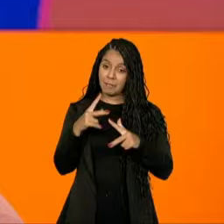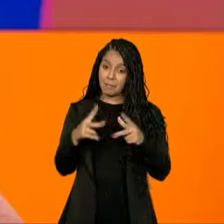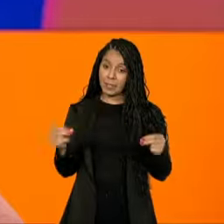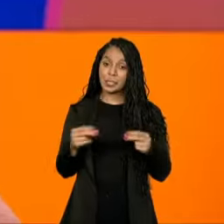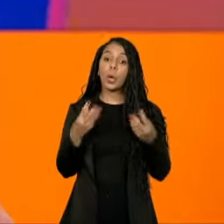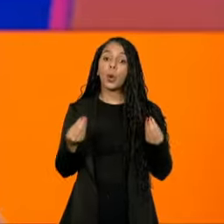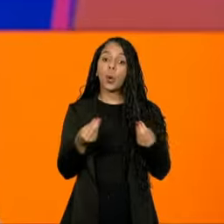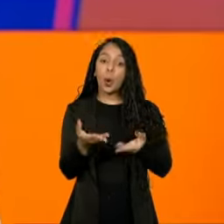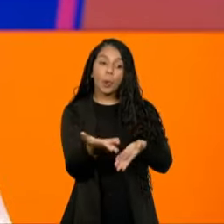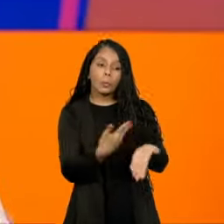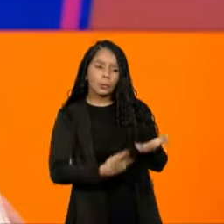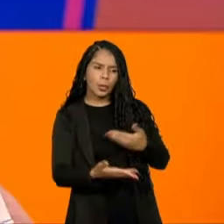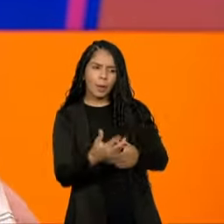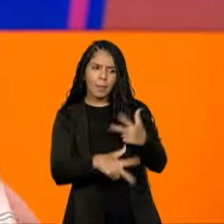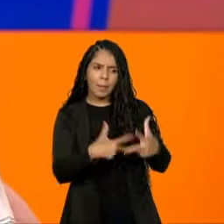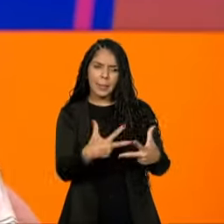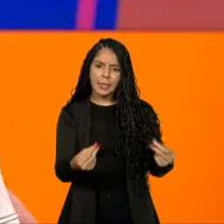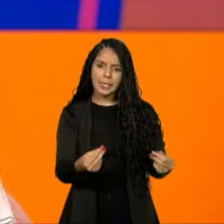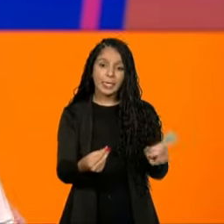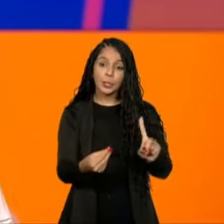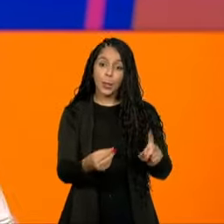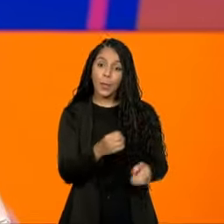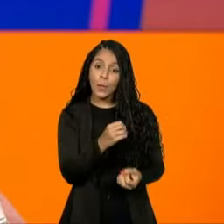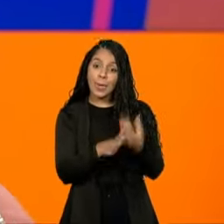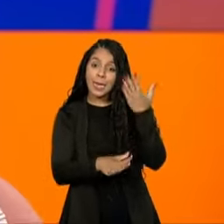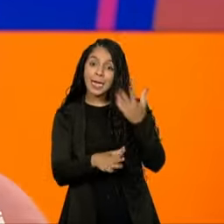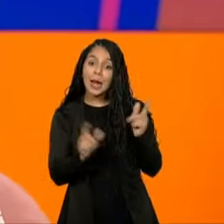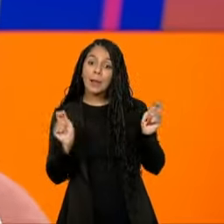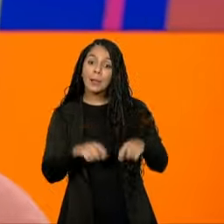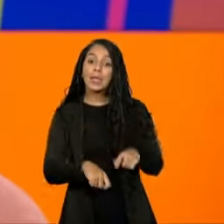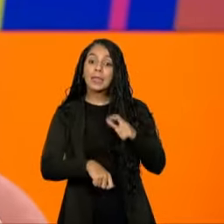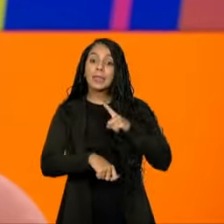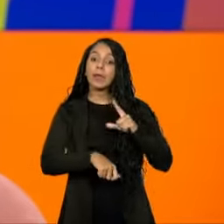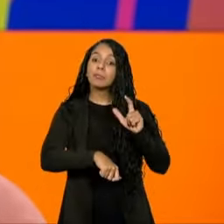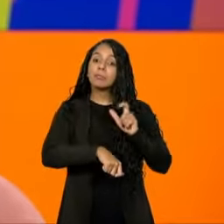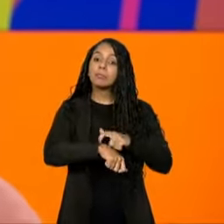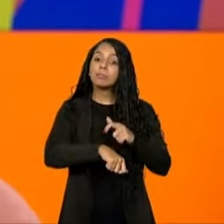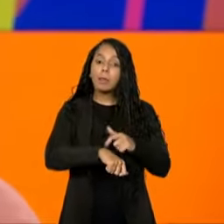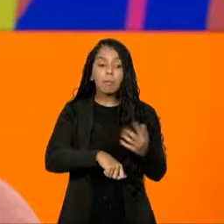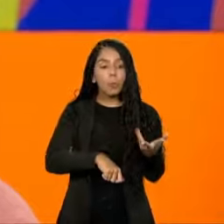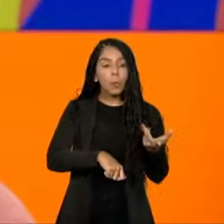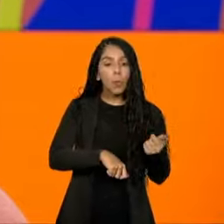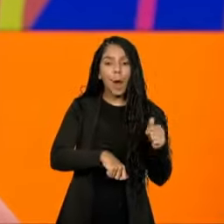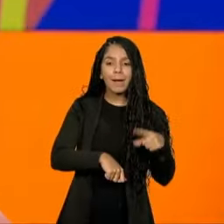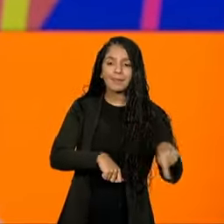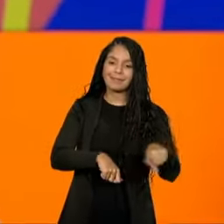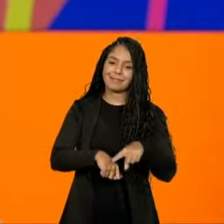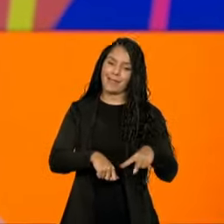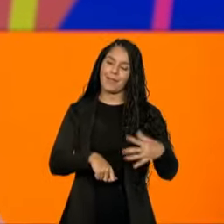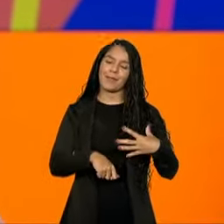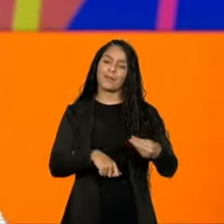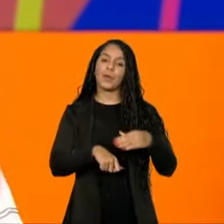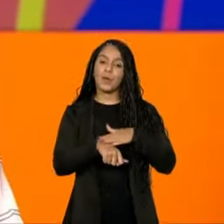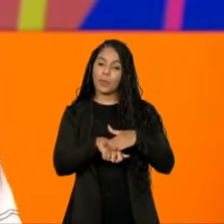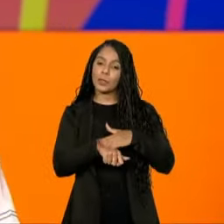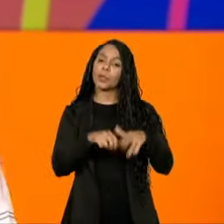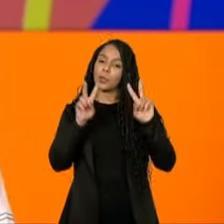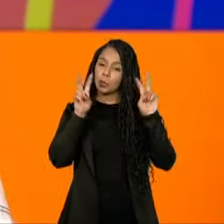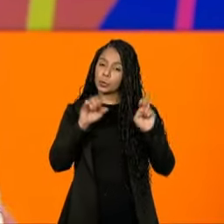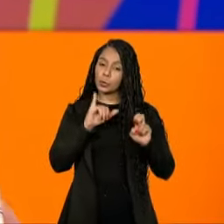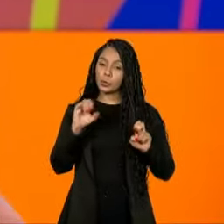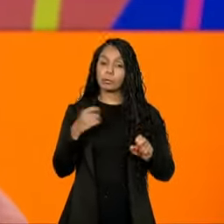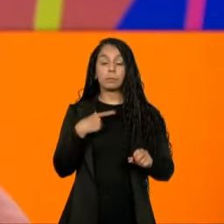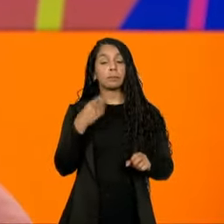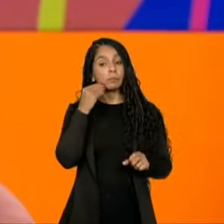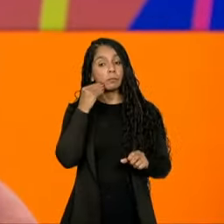trocar isso é ir criando possibilidades do tempo de qualidade. Eu estava conversando exatamente sobre isso, né, ali atrás, que eu tento